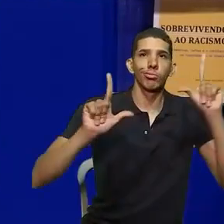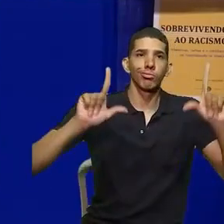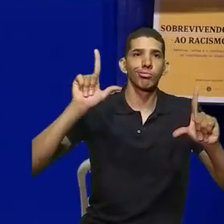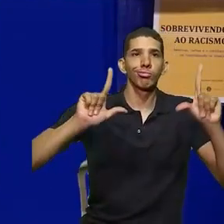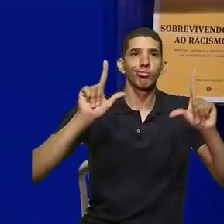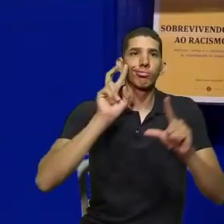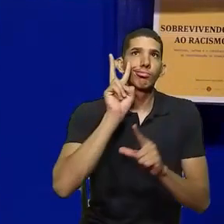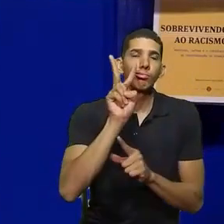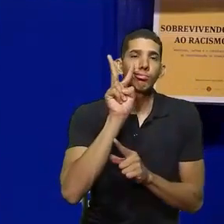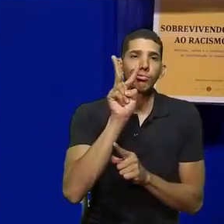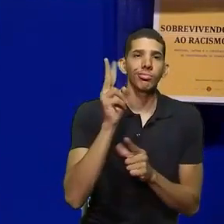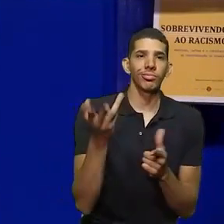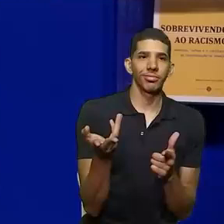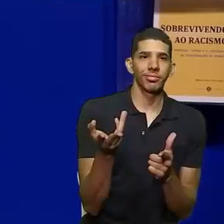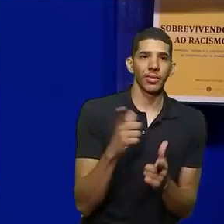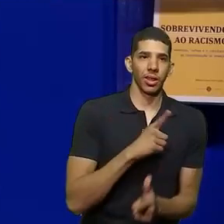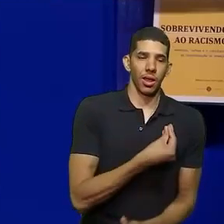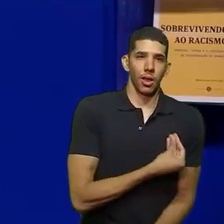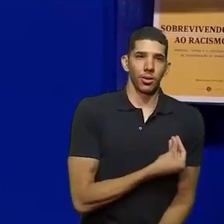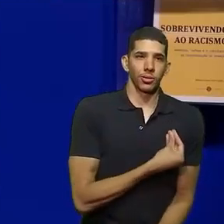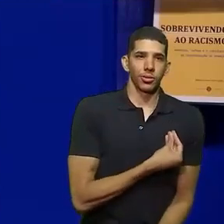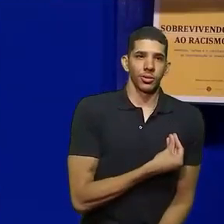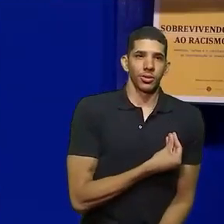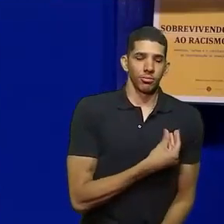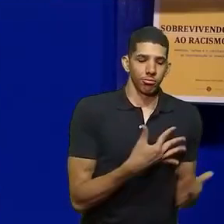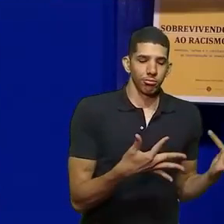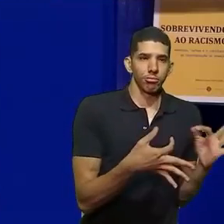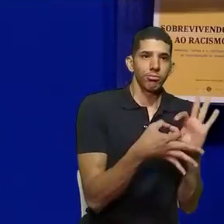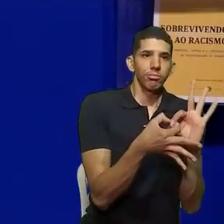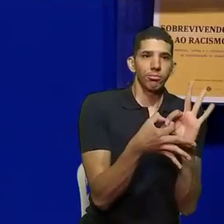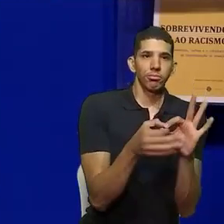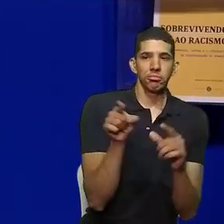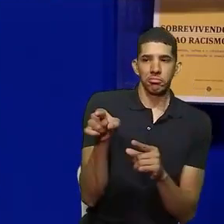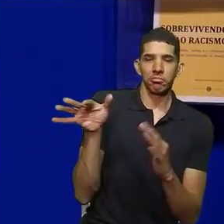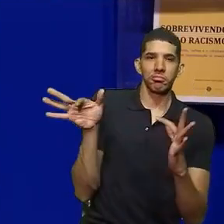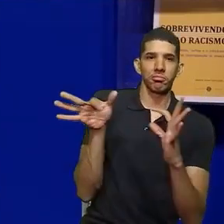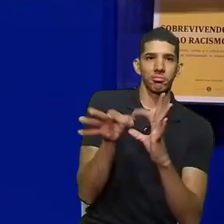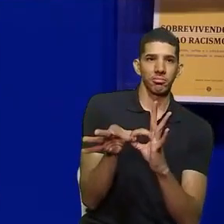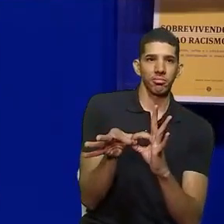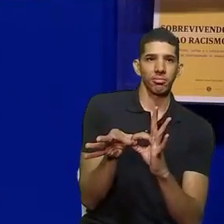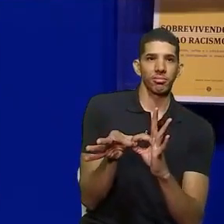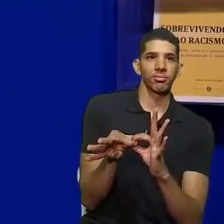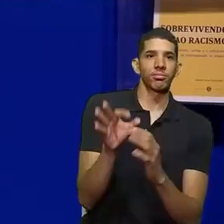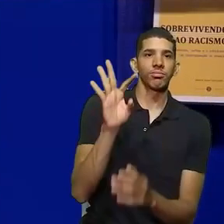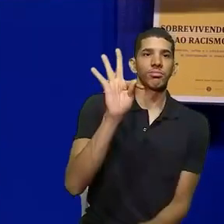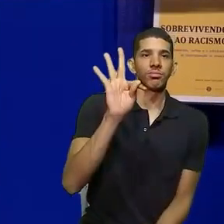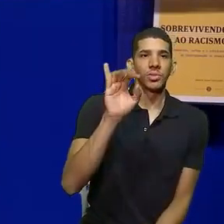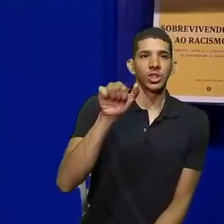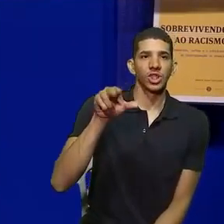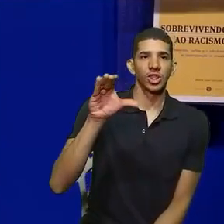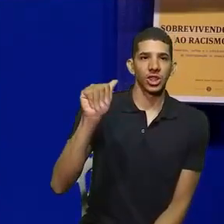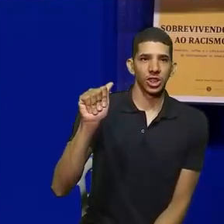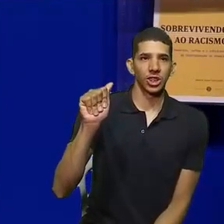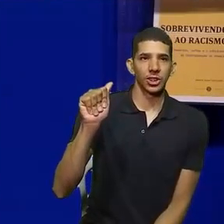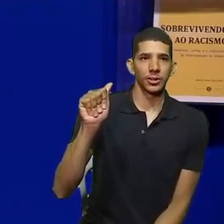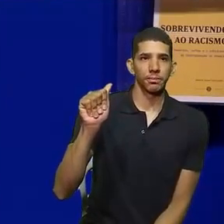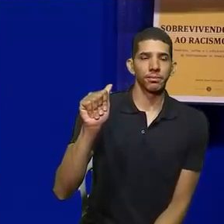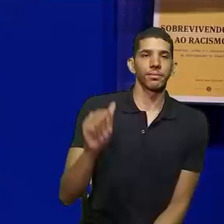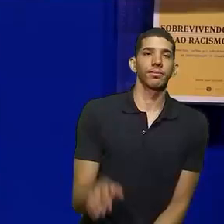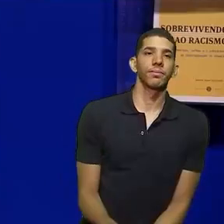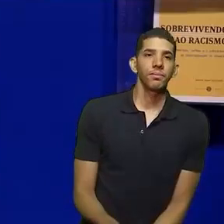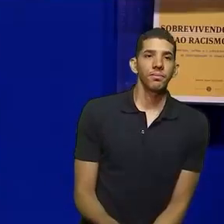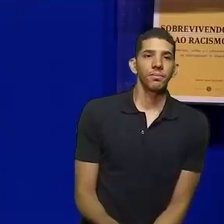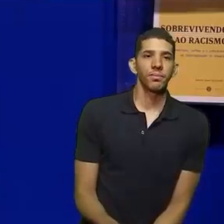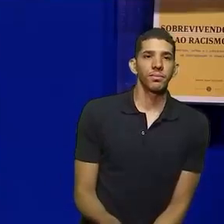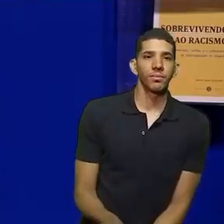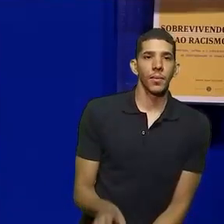histórias de Dona Rosinha entrelaçadas com as da Dona Tita, matriarca do Quilombo, sua madrinha Maria Bernardina, Dona Maria Luísa,